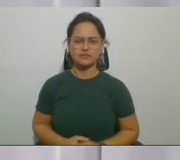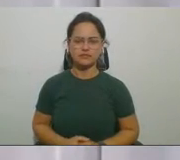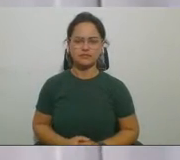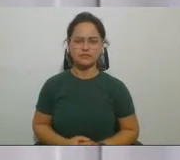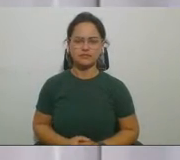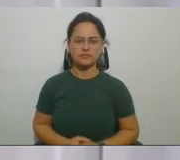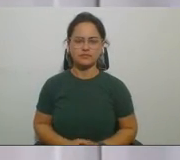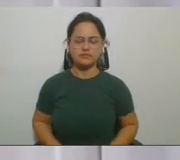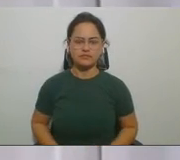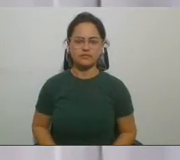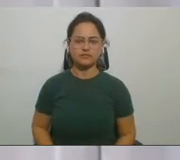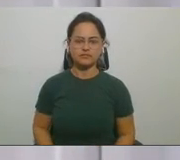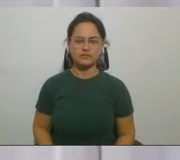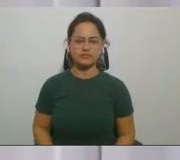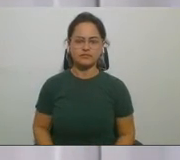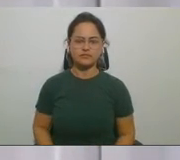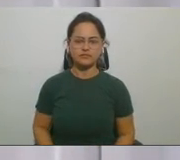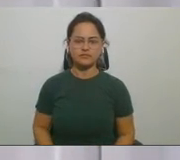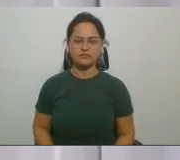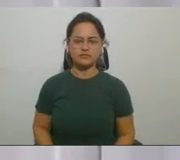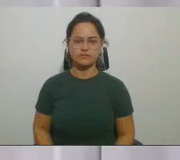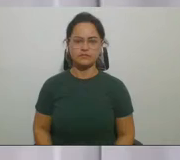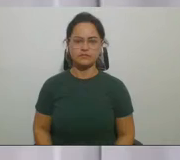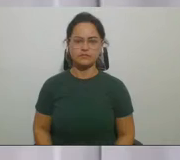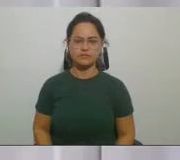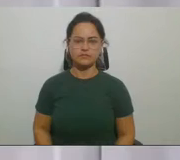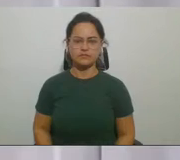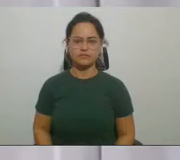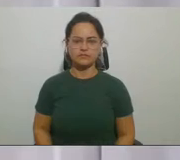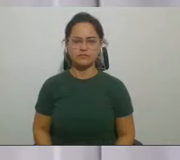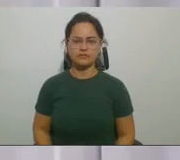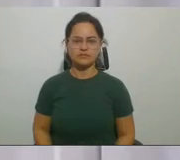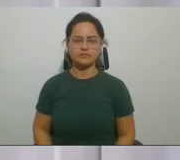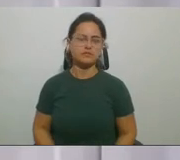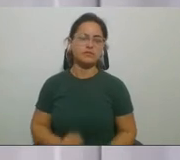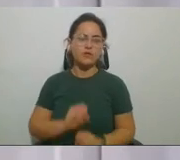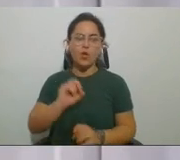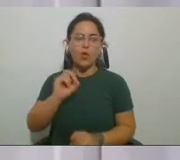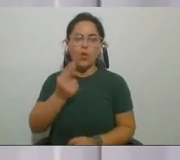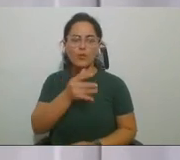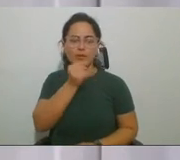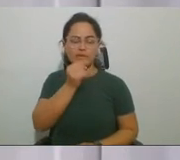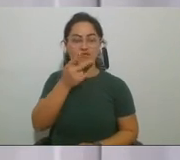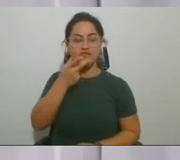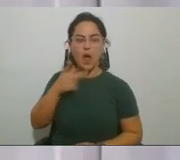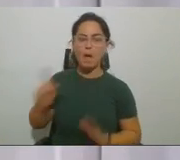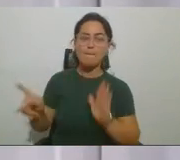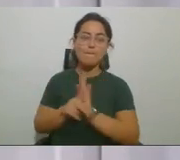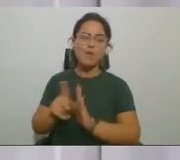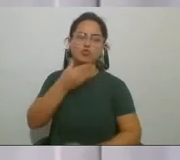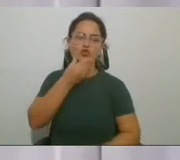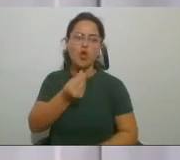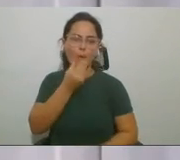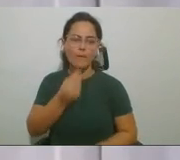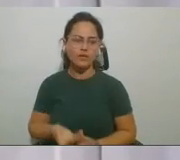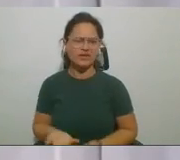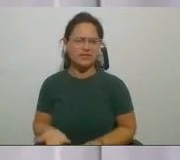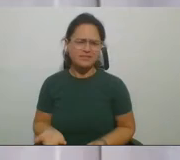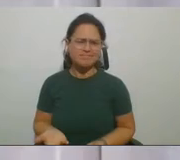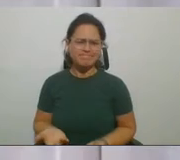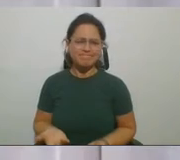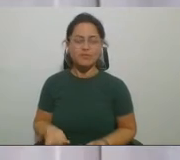E tem uma significada orientação masculina. Todas essas são questões muito doloridas e, sobretudo,